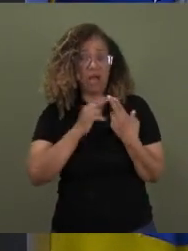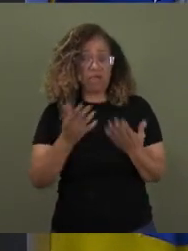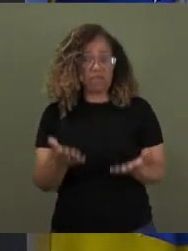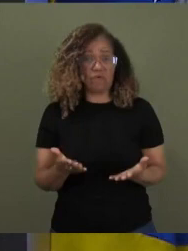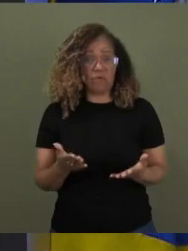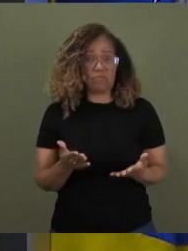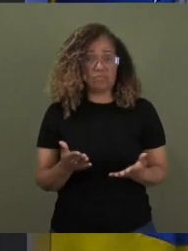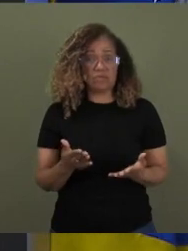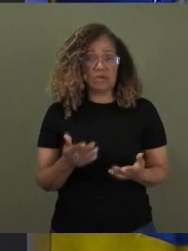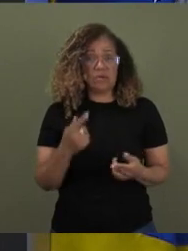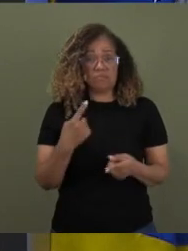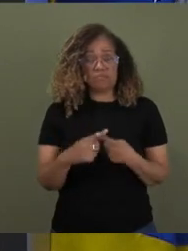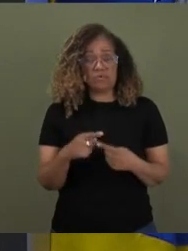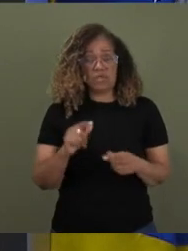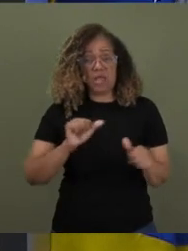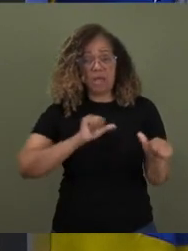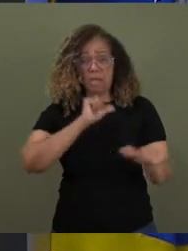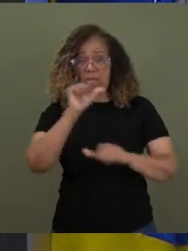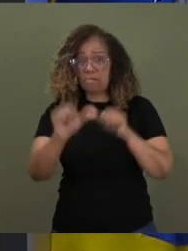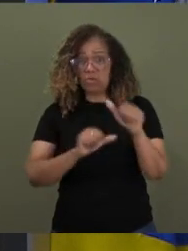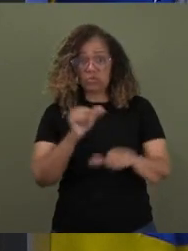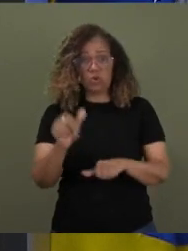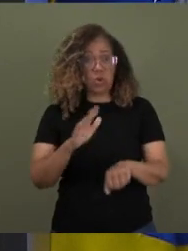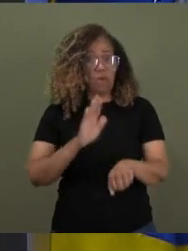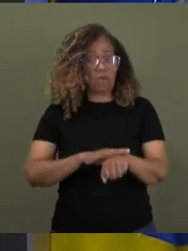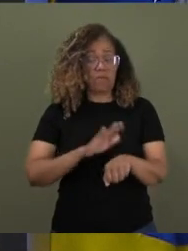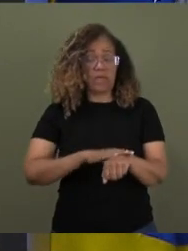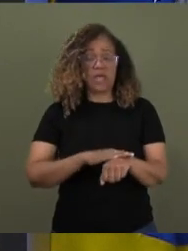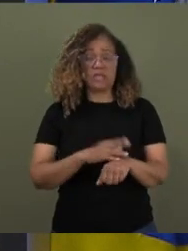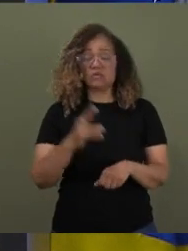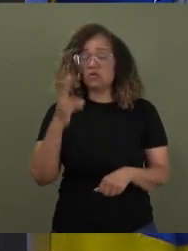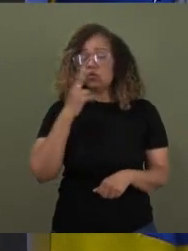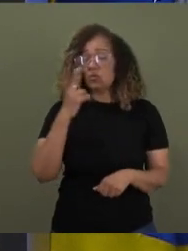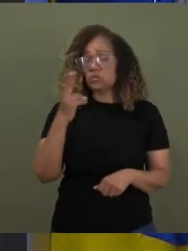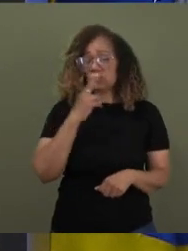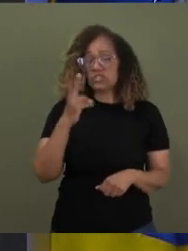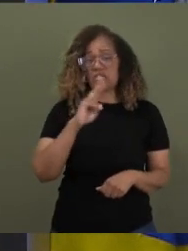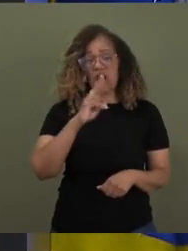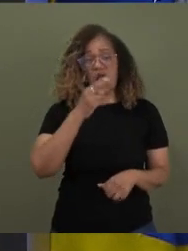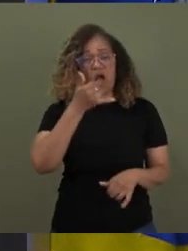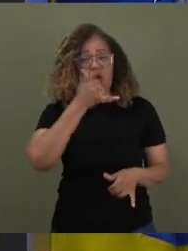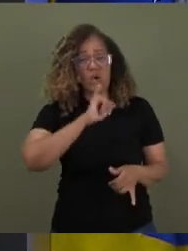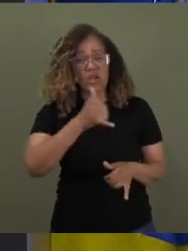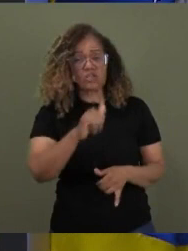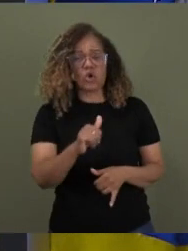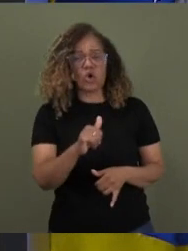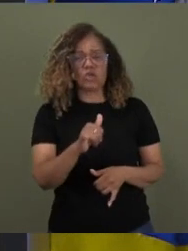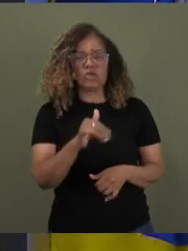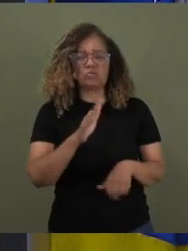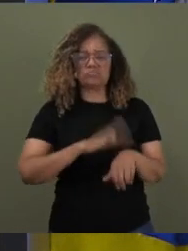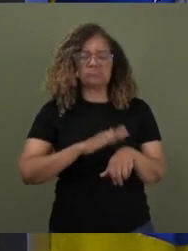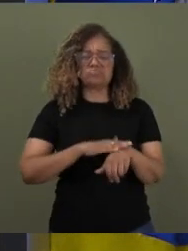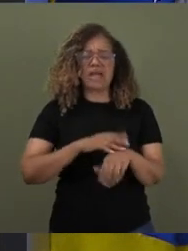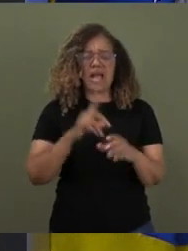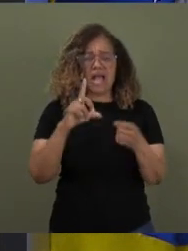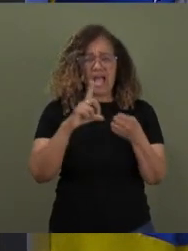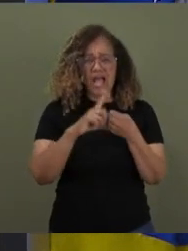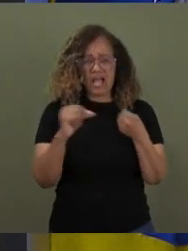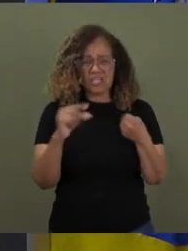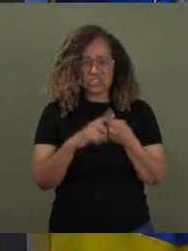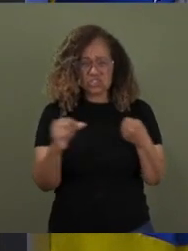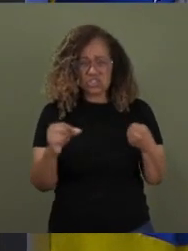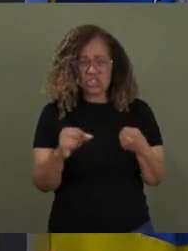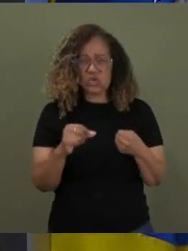termos revertido a epidemia de cigarro que nós passamos por mais de 30 anos. Esse artigo